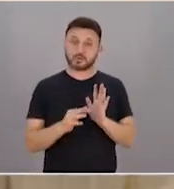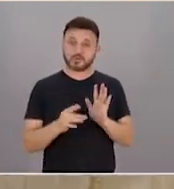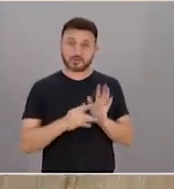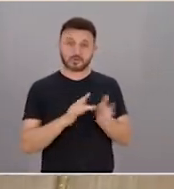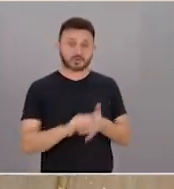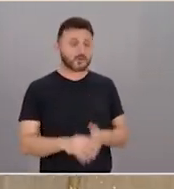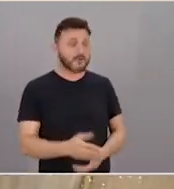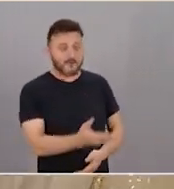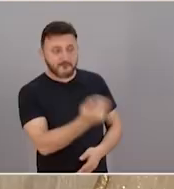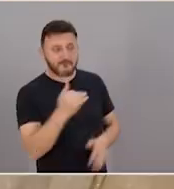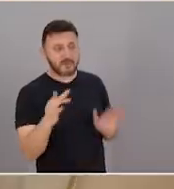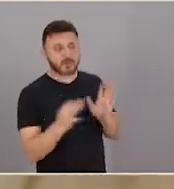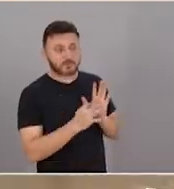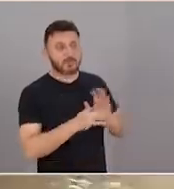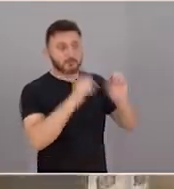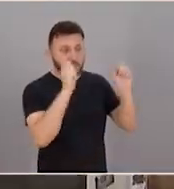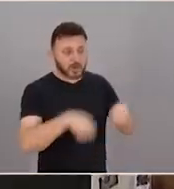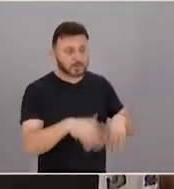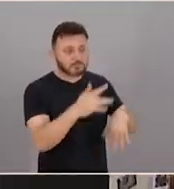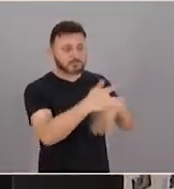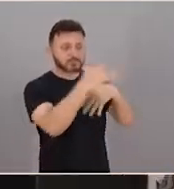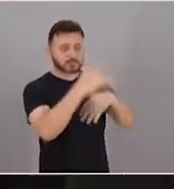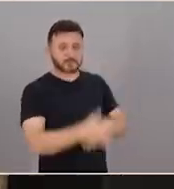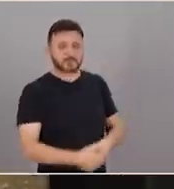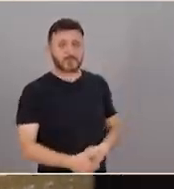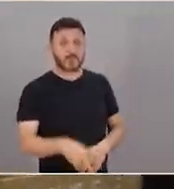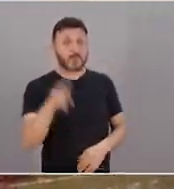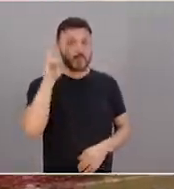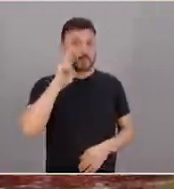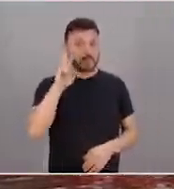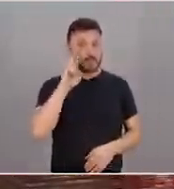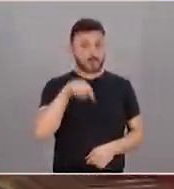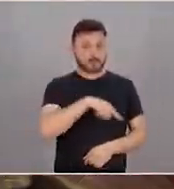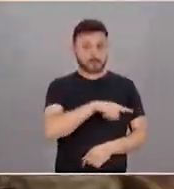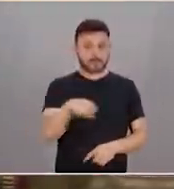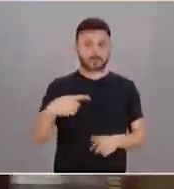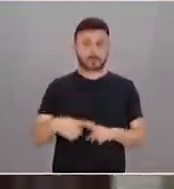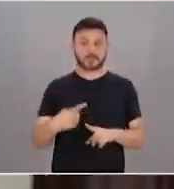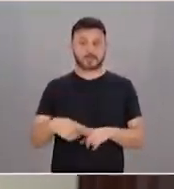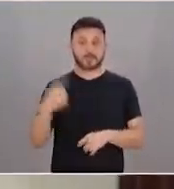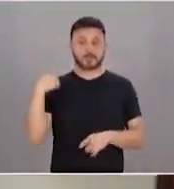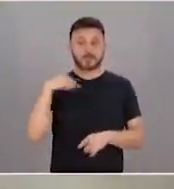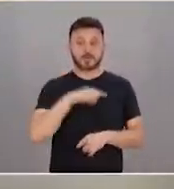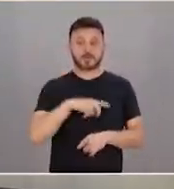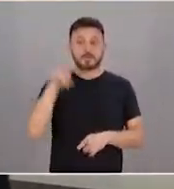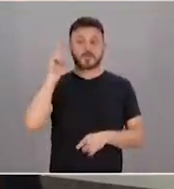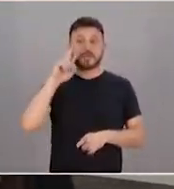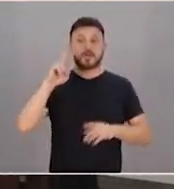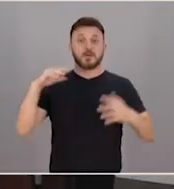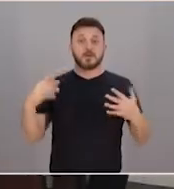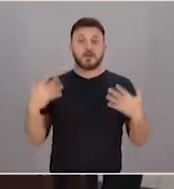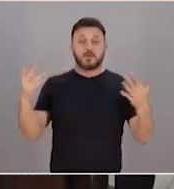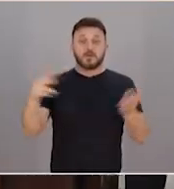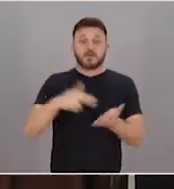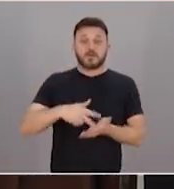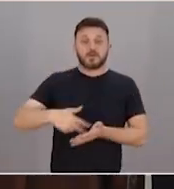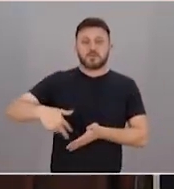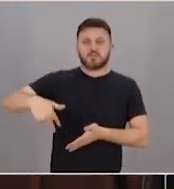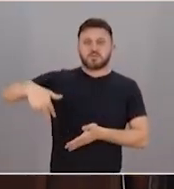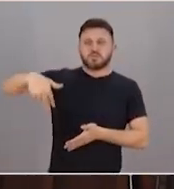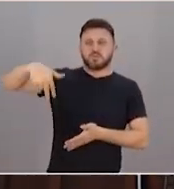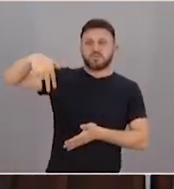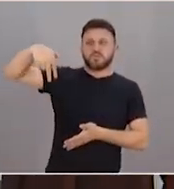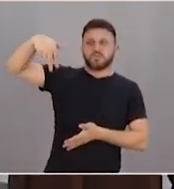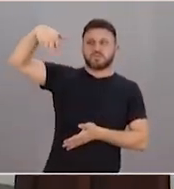Eu faço essa busca na memória, porque a partir do que celebramos a ascensão, aonde está